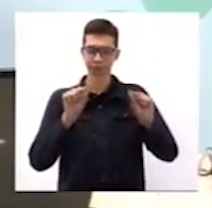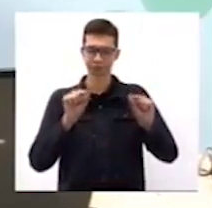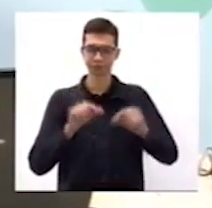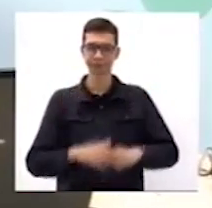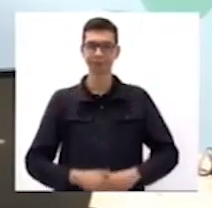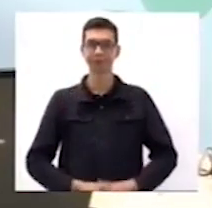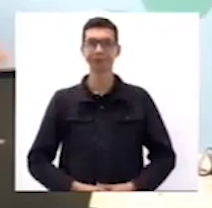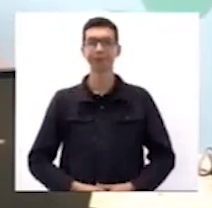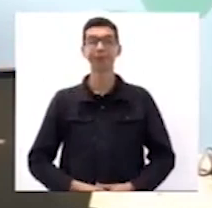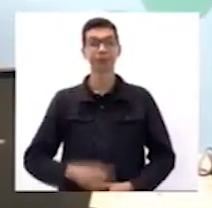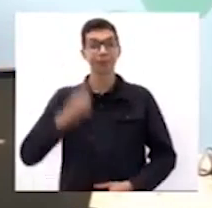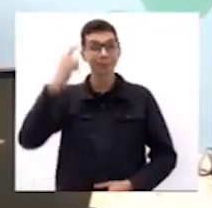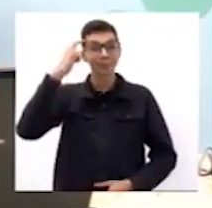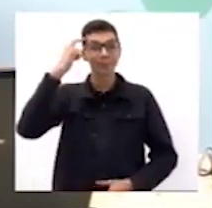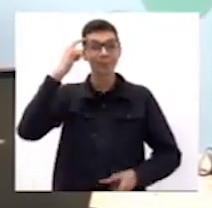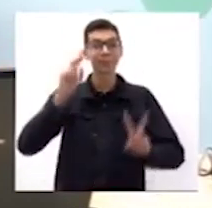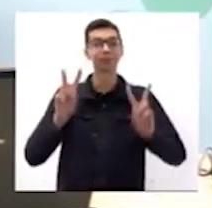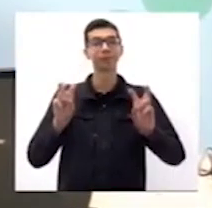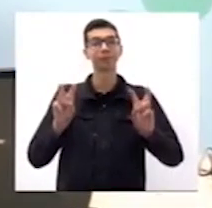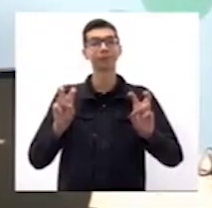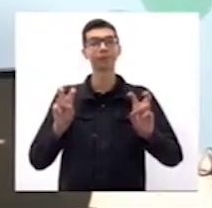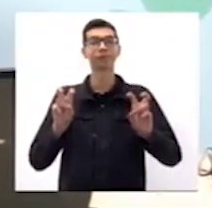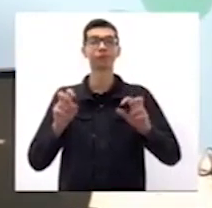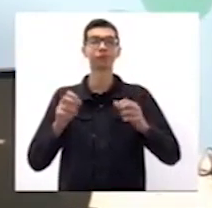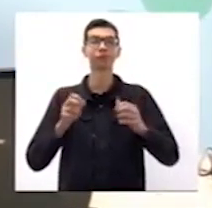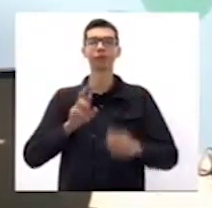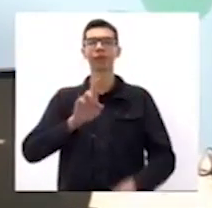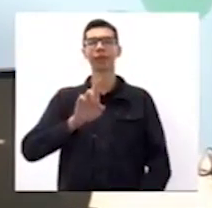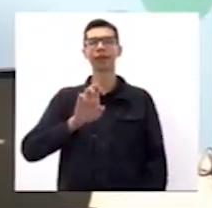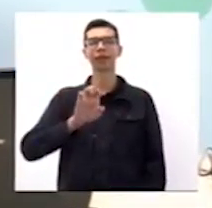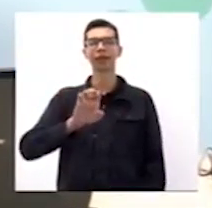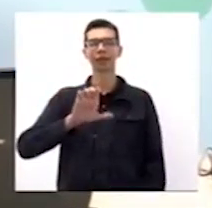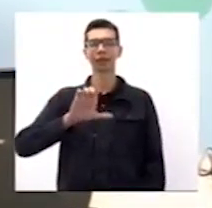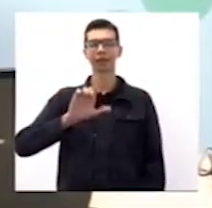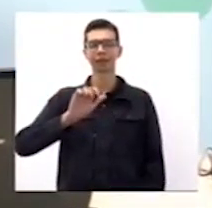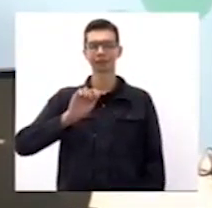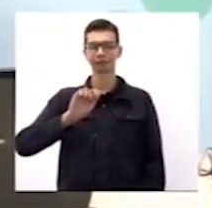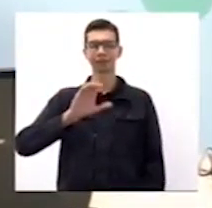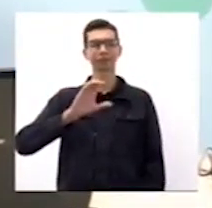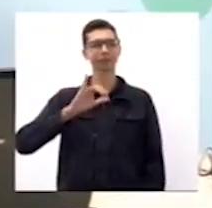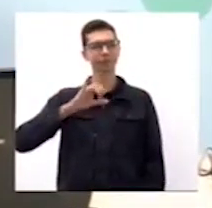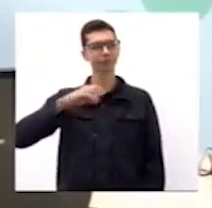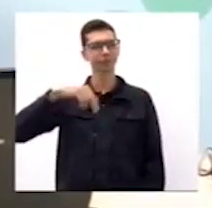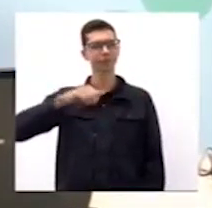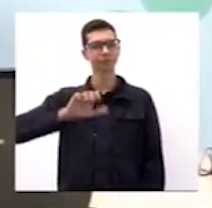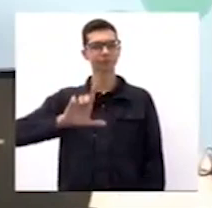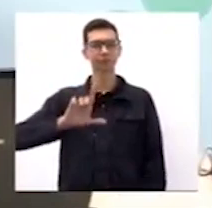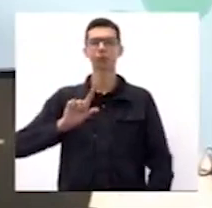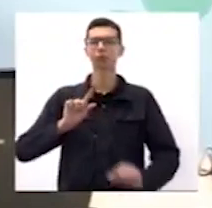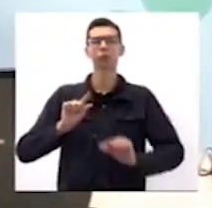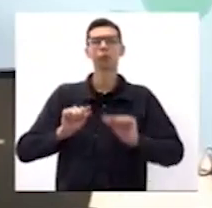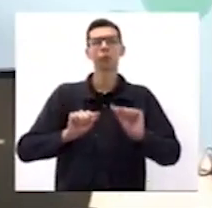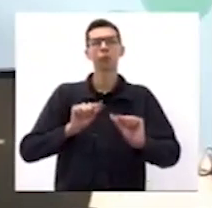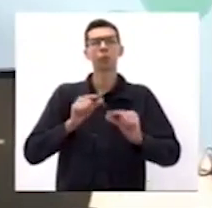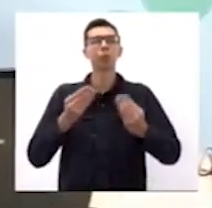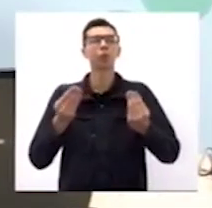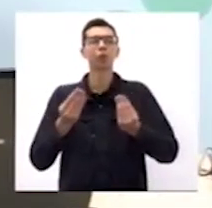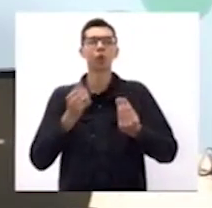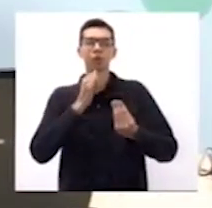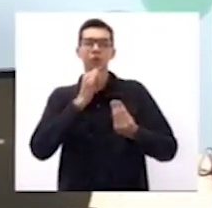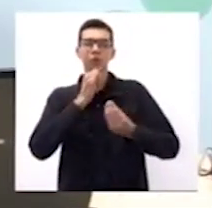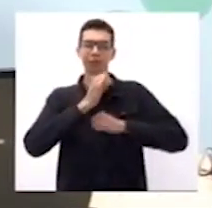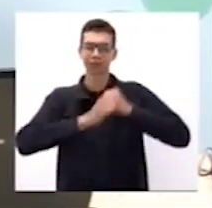Então, pensando um pouco nessa dimensão relacional, o que se deve considerar na elaboração de um plano de aula